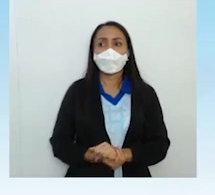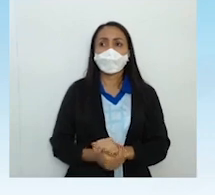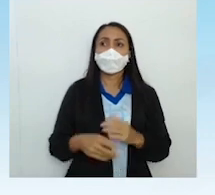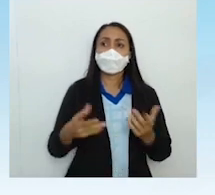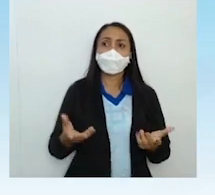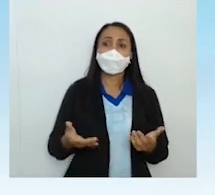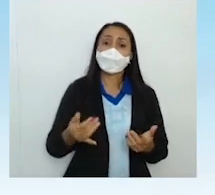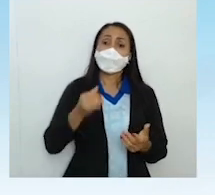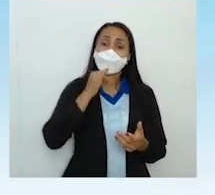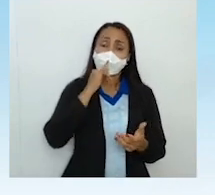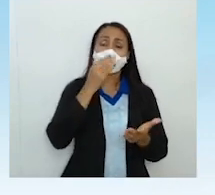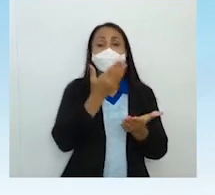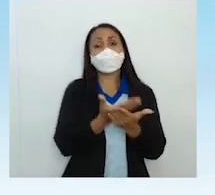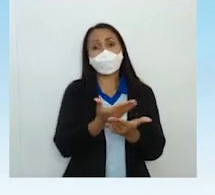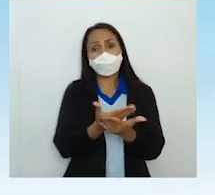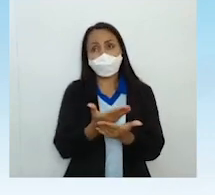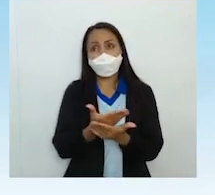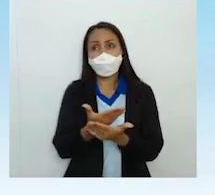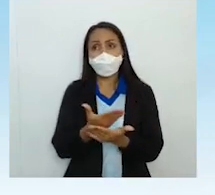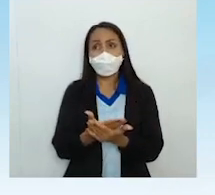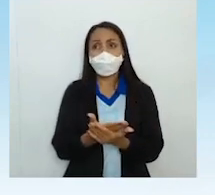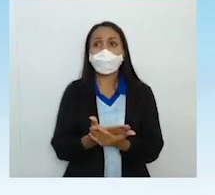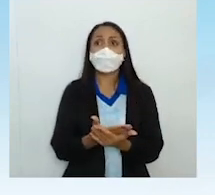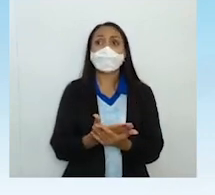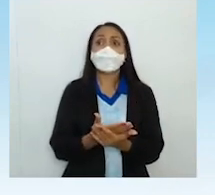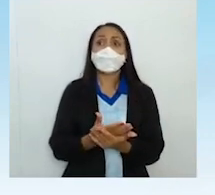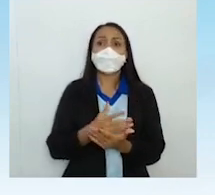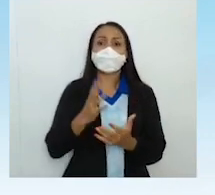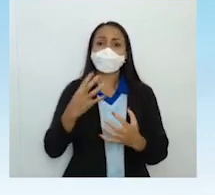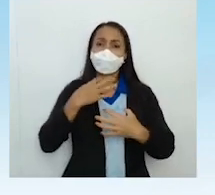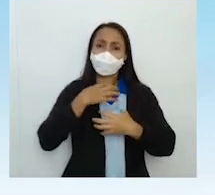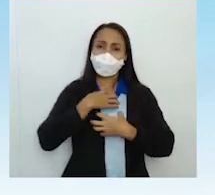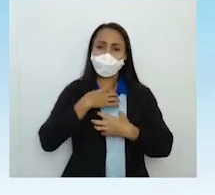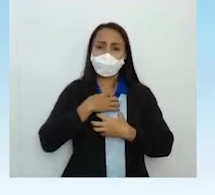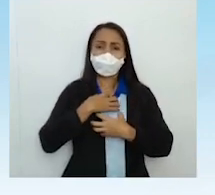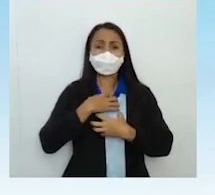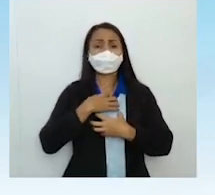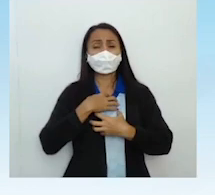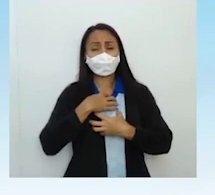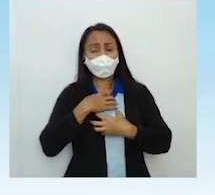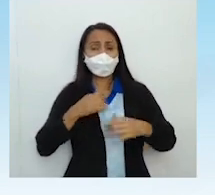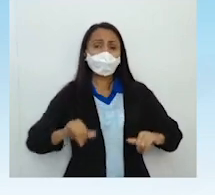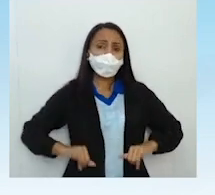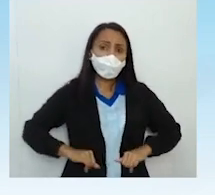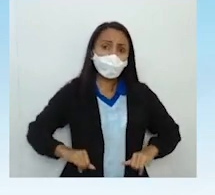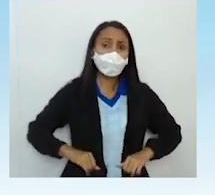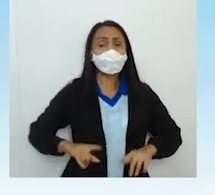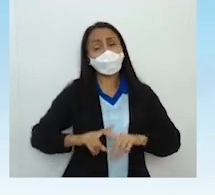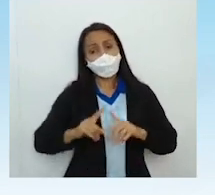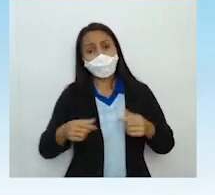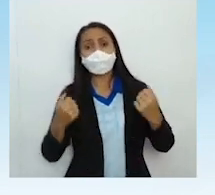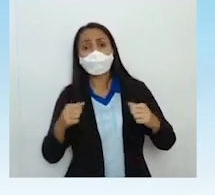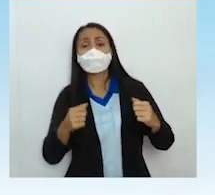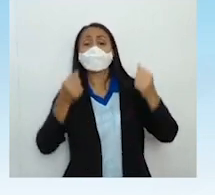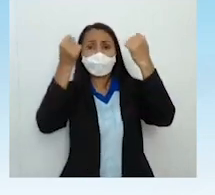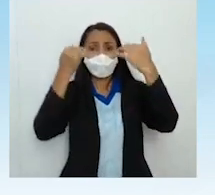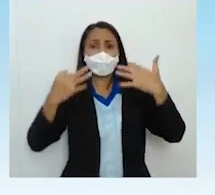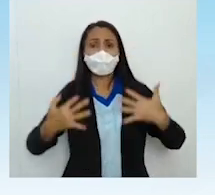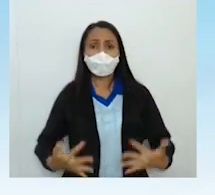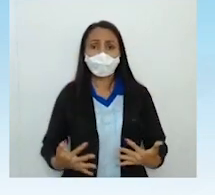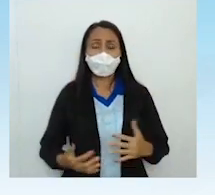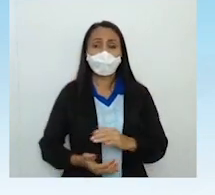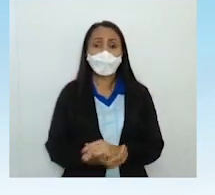infelizmente, a nossa aula de hoje, essa conversa, justamente tocar numa ferida. Mas a ferida tem que ser tocada. Você não pode deixar que